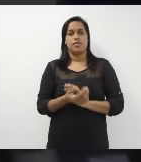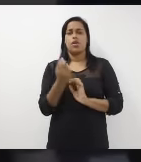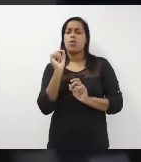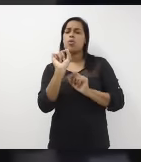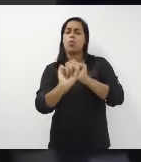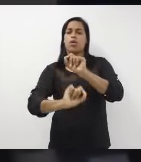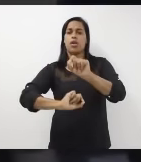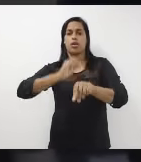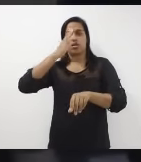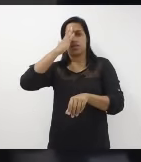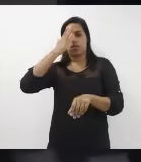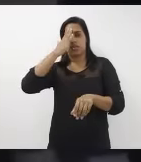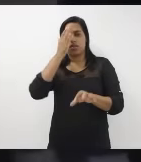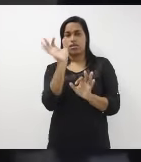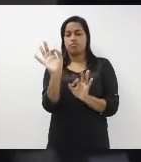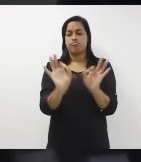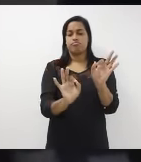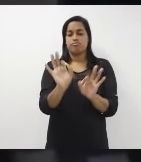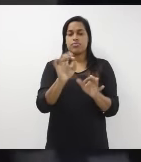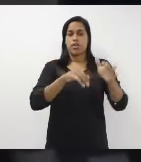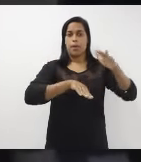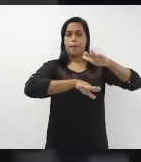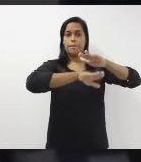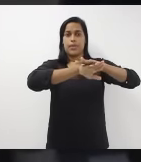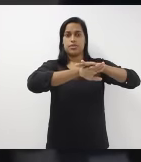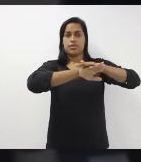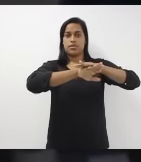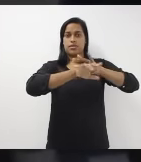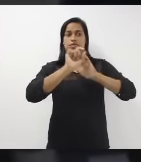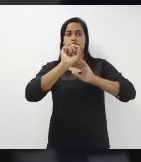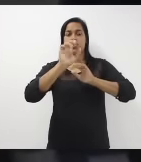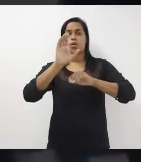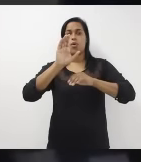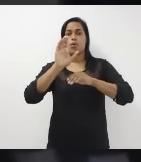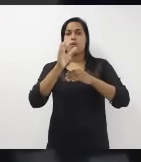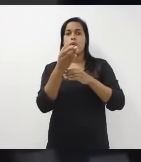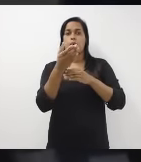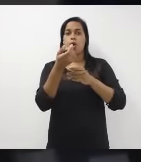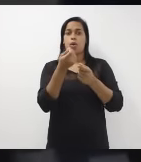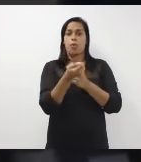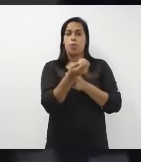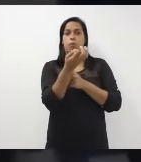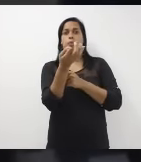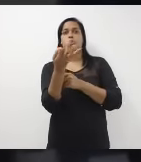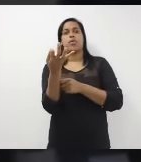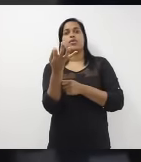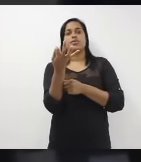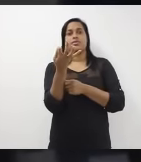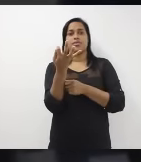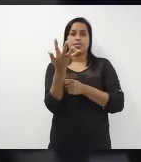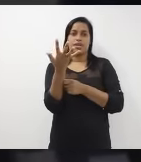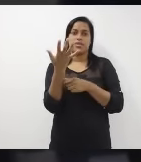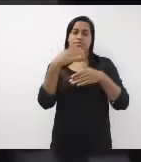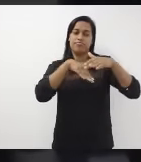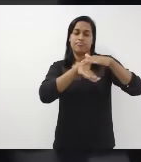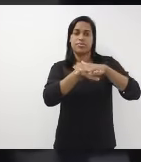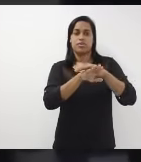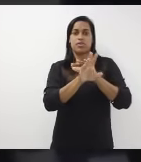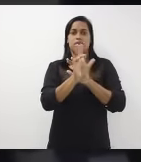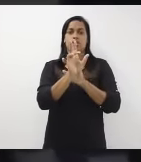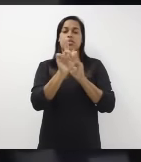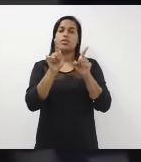por custo de armazenagem? Vai ser justamente o custo relacionado à quantidade estocada. E o que é custo de